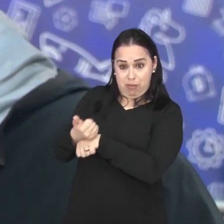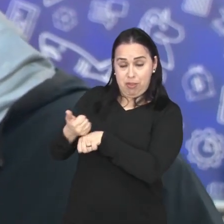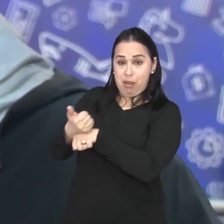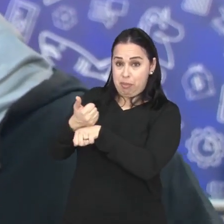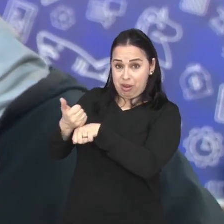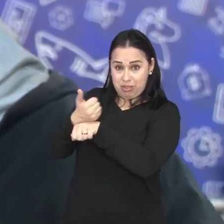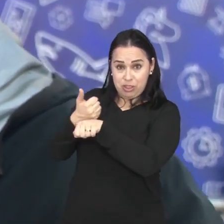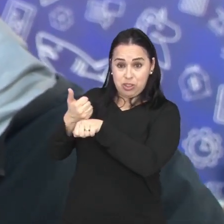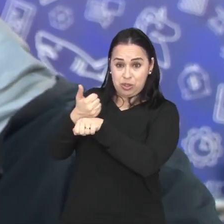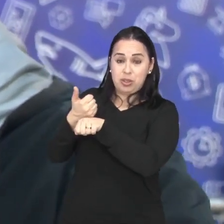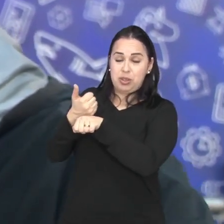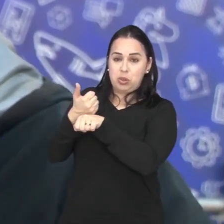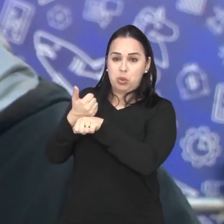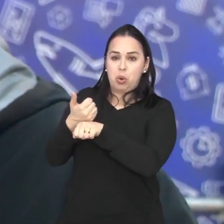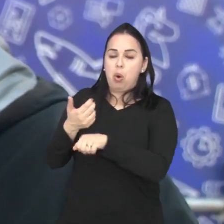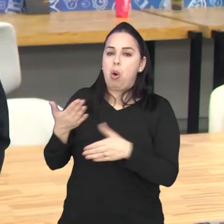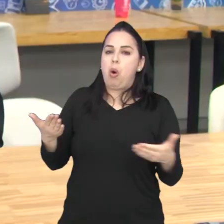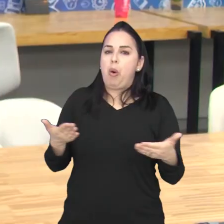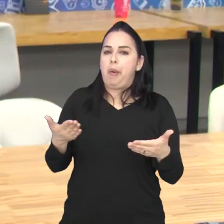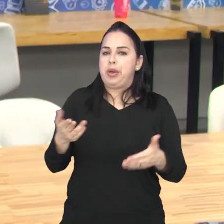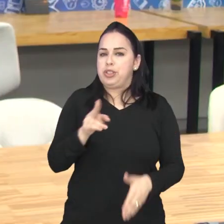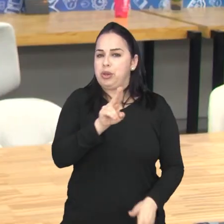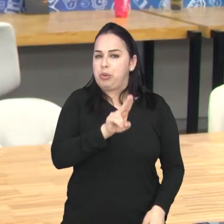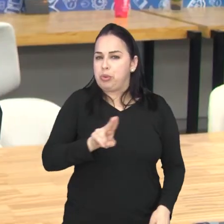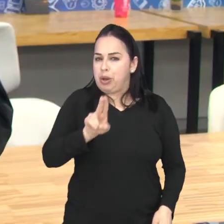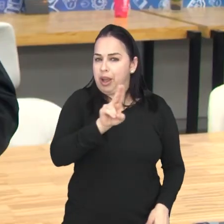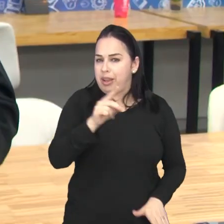em cibersegurança, hoje o uso das